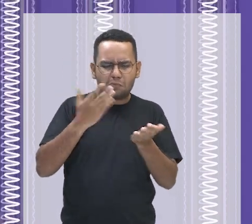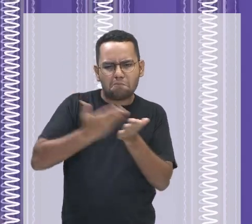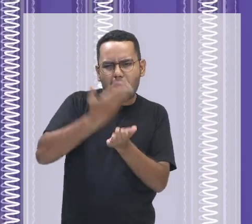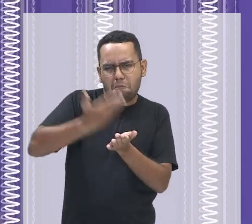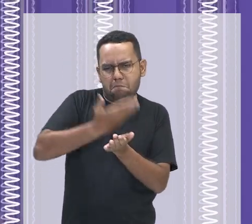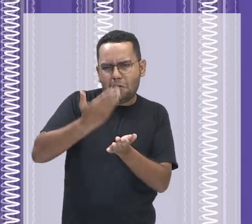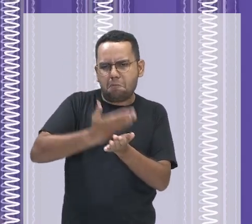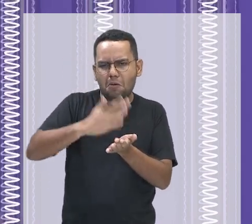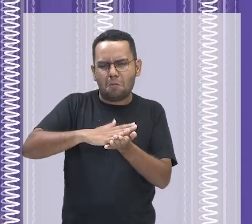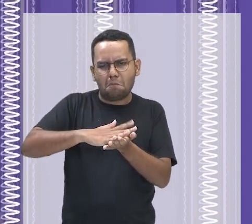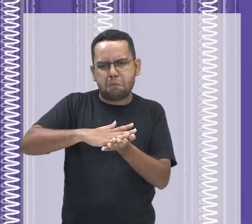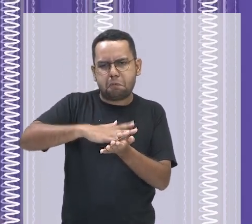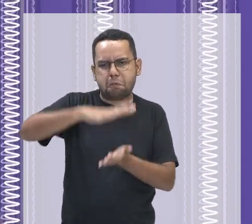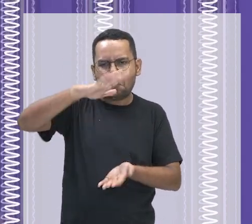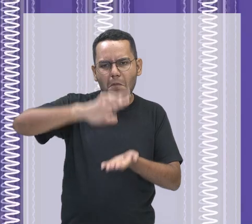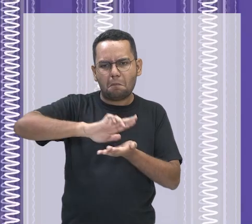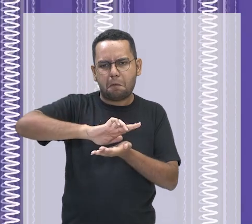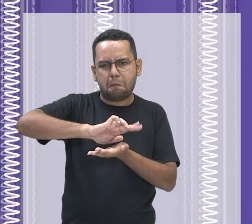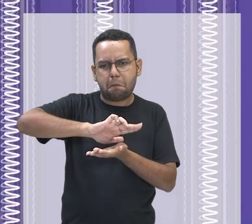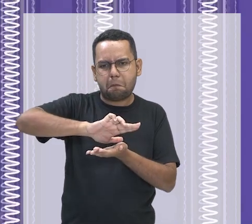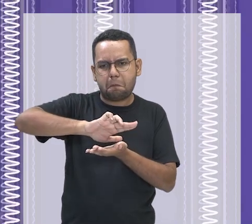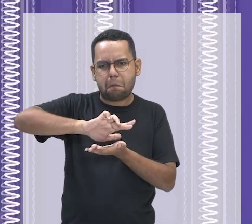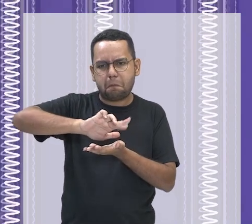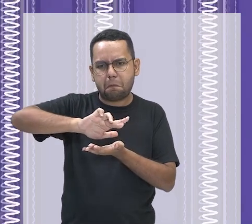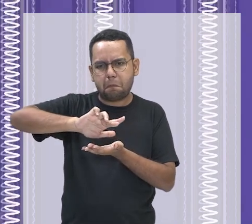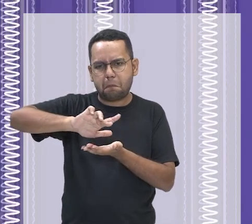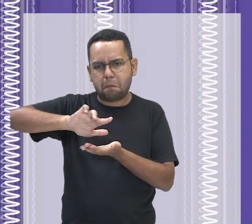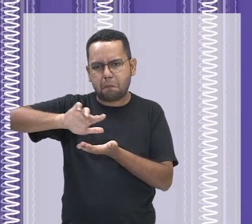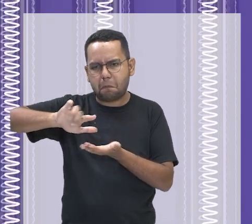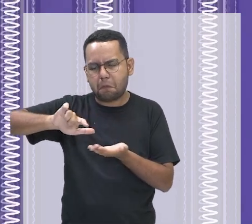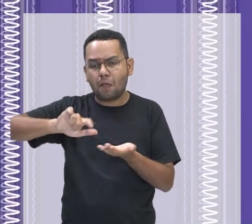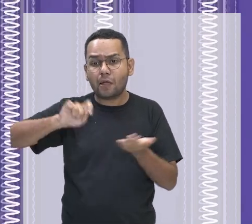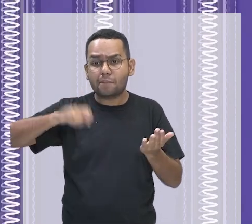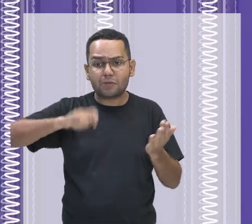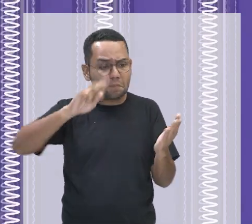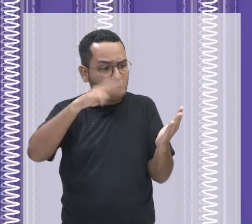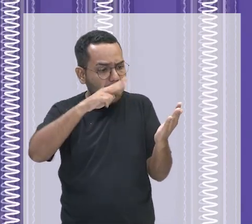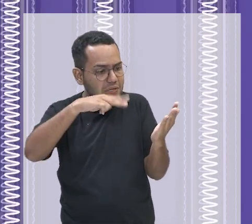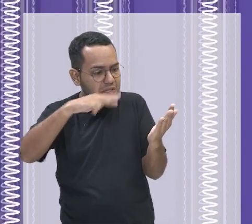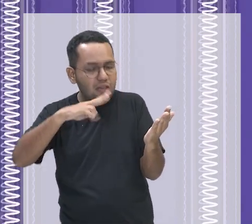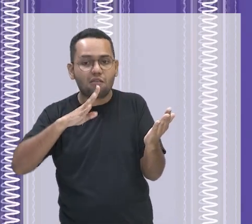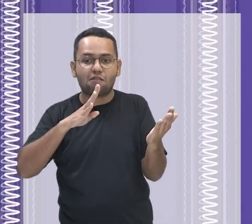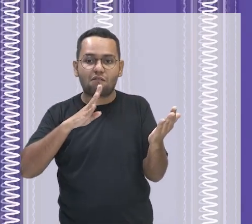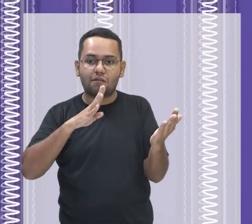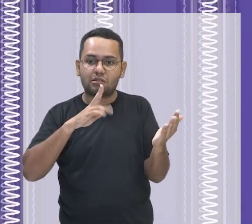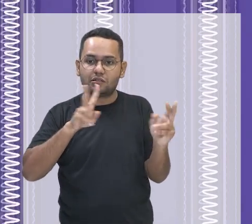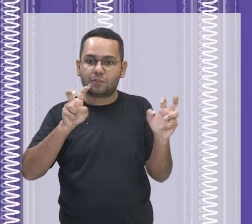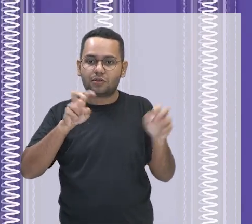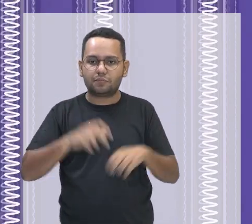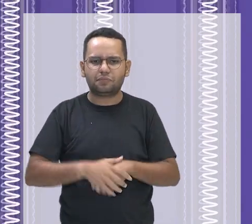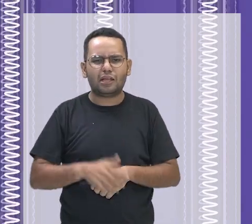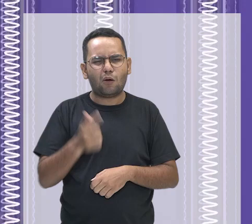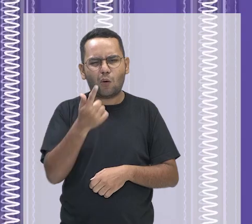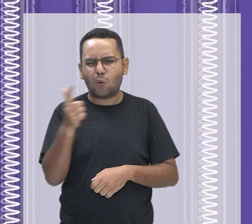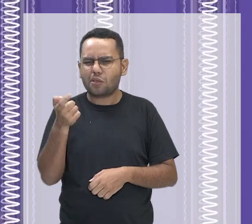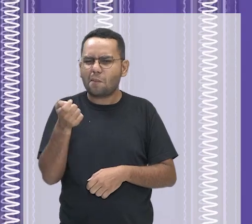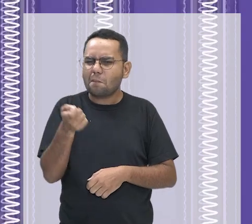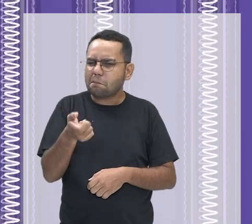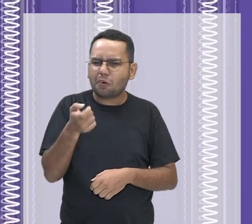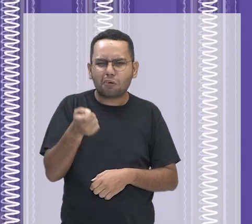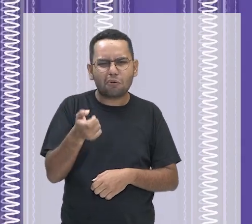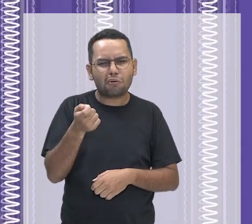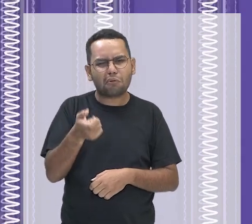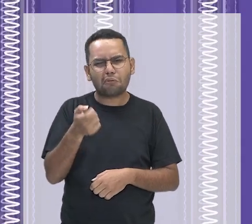seus estudiosos para educar o seu fiel nesse sentido. Né? Há outras que nem tanto, né? Falam, mas não